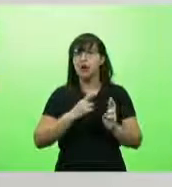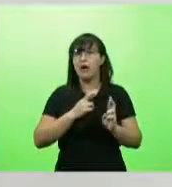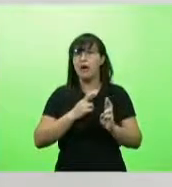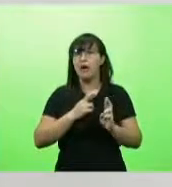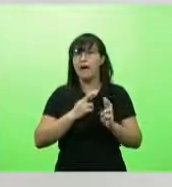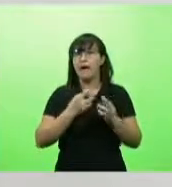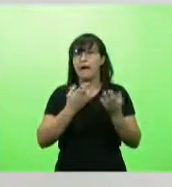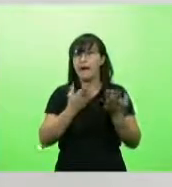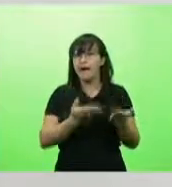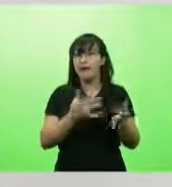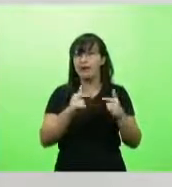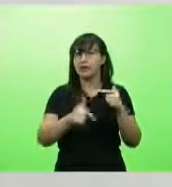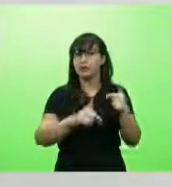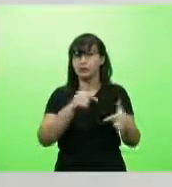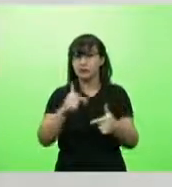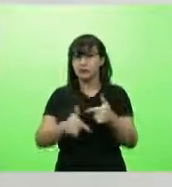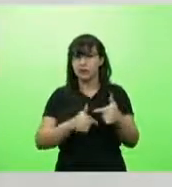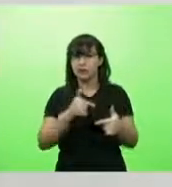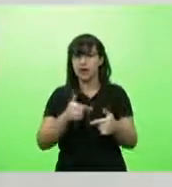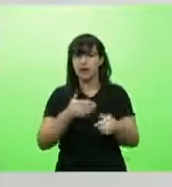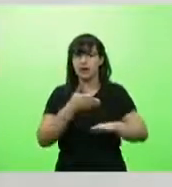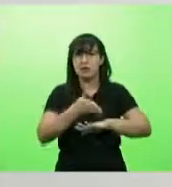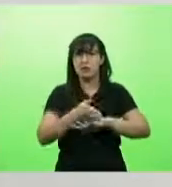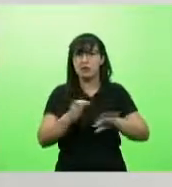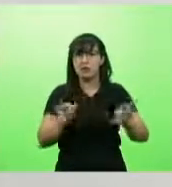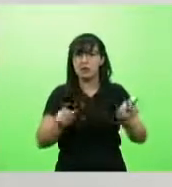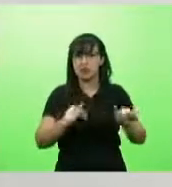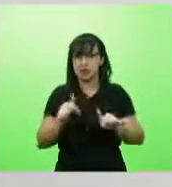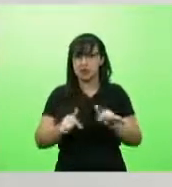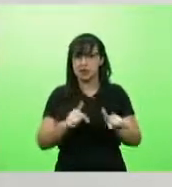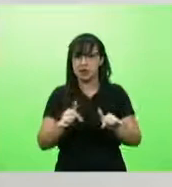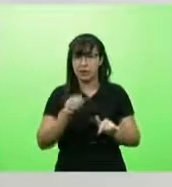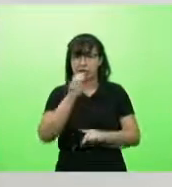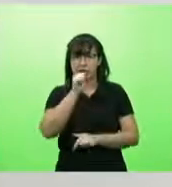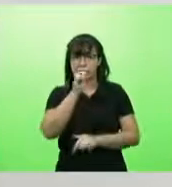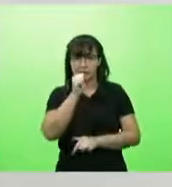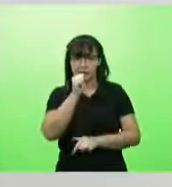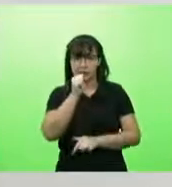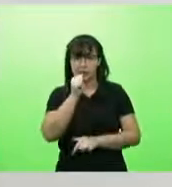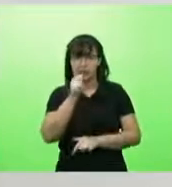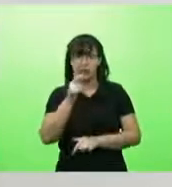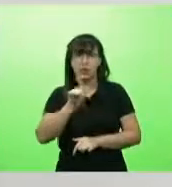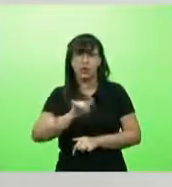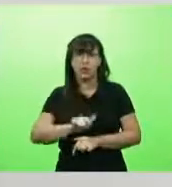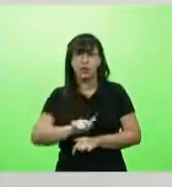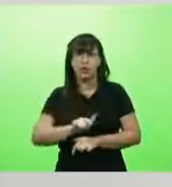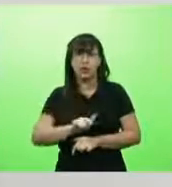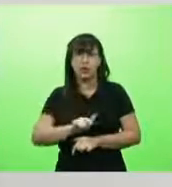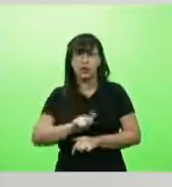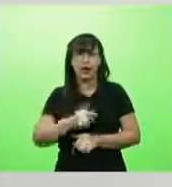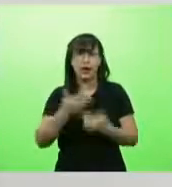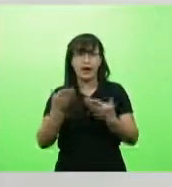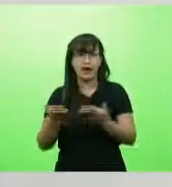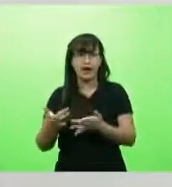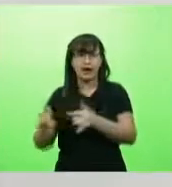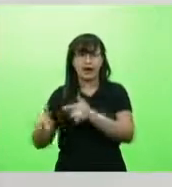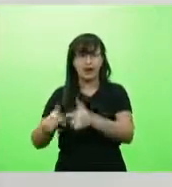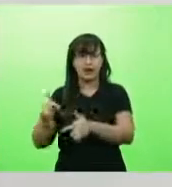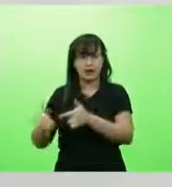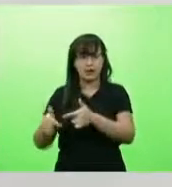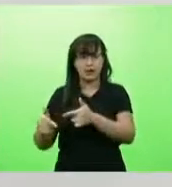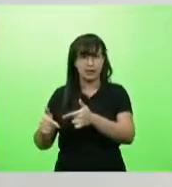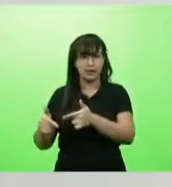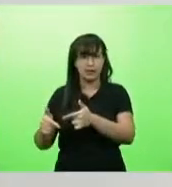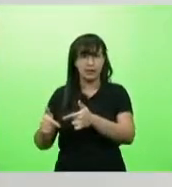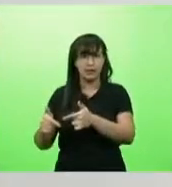empregado que não foi trabalhar no sábado, não vai nesse sábado, aí o empregado agora, que